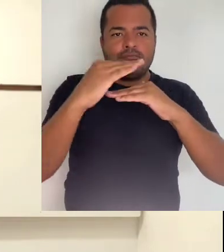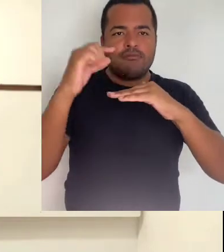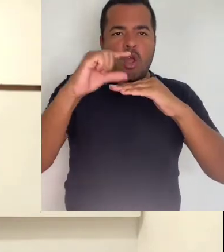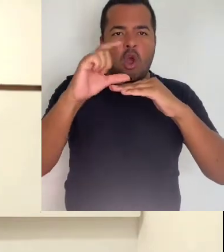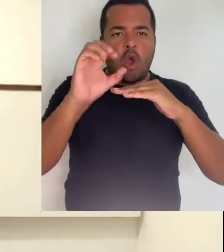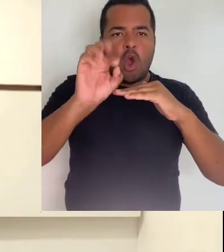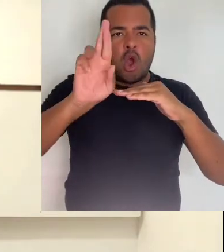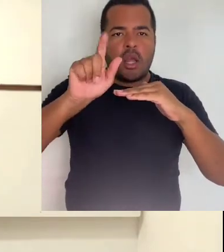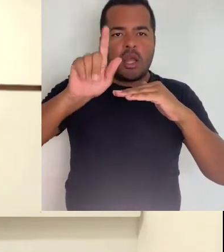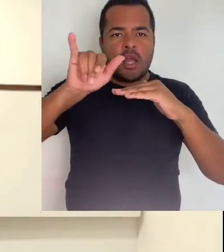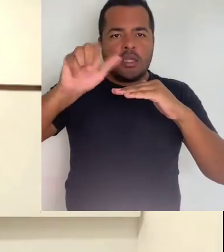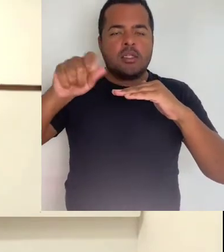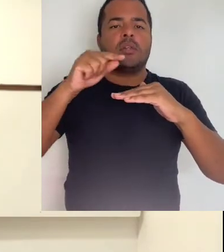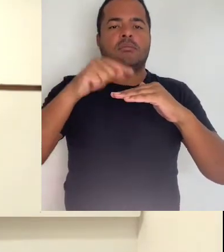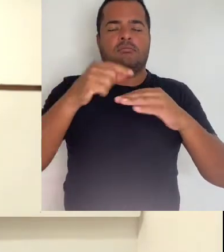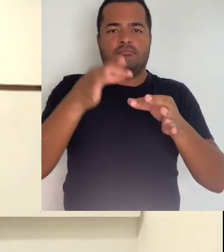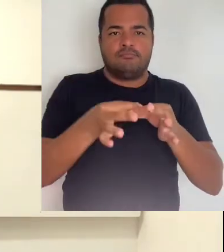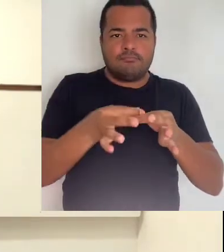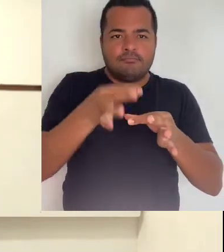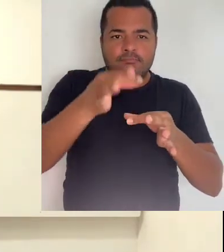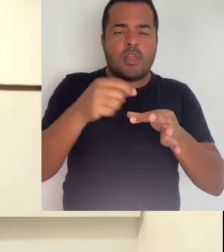da fase orgânica,